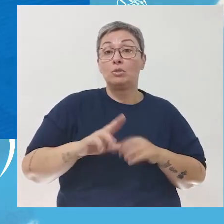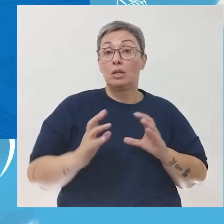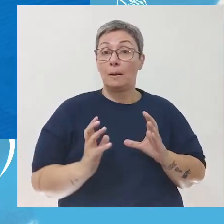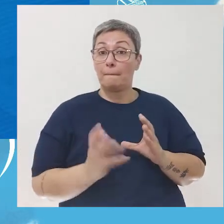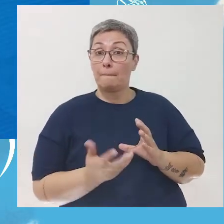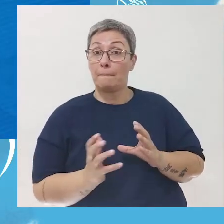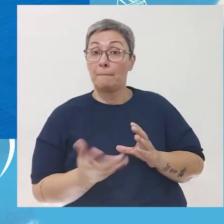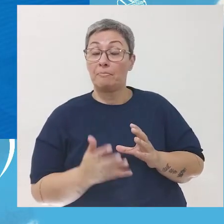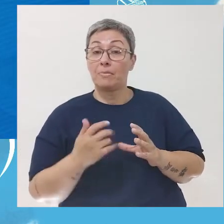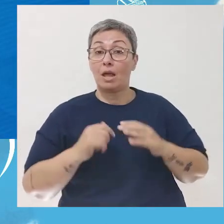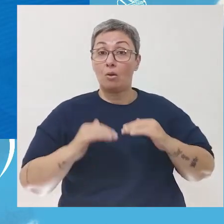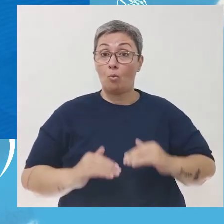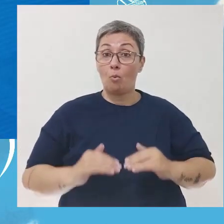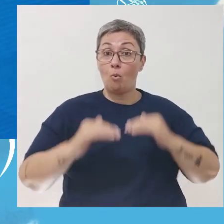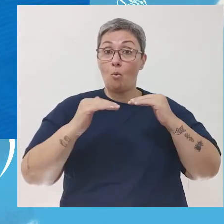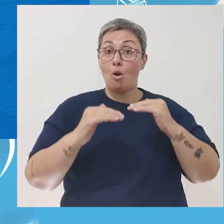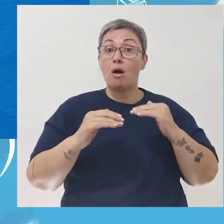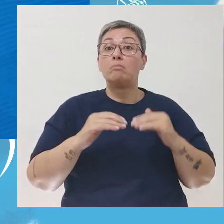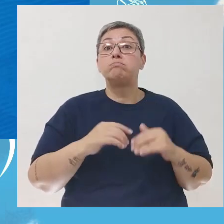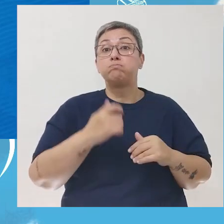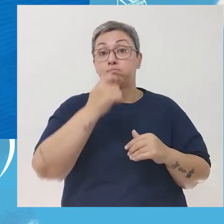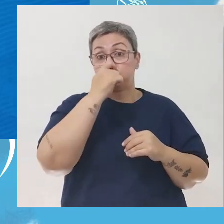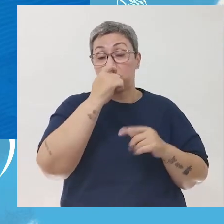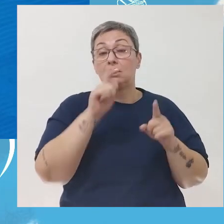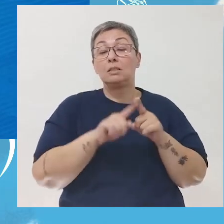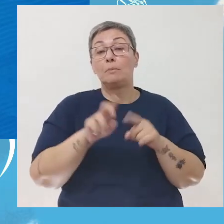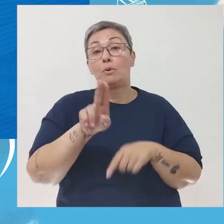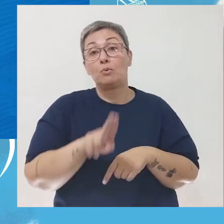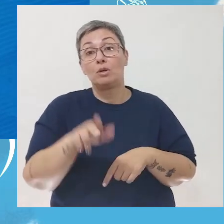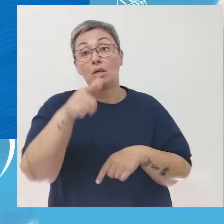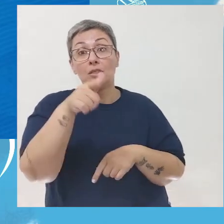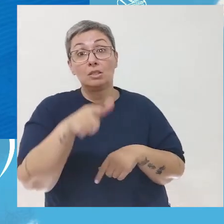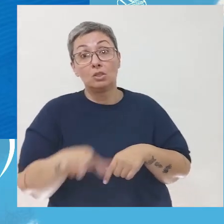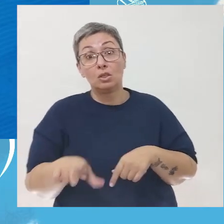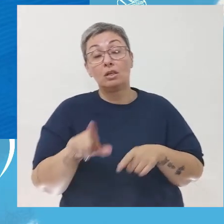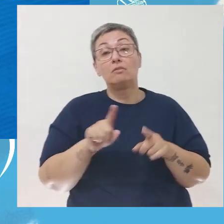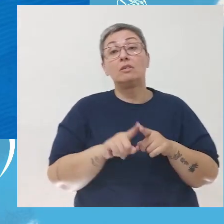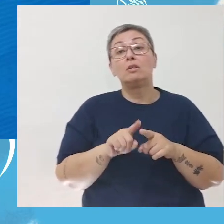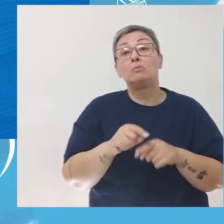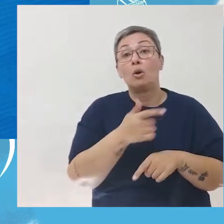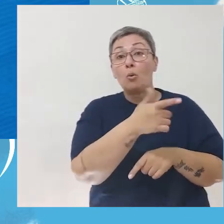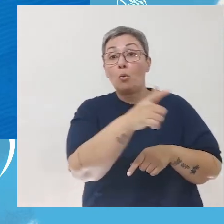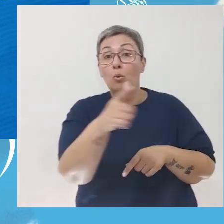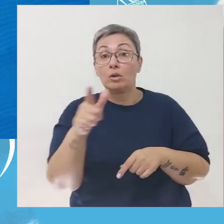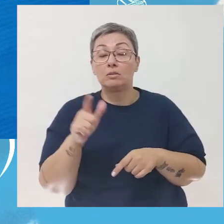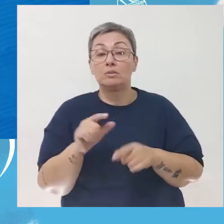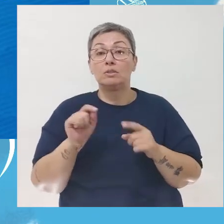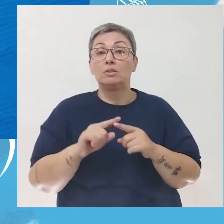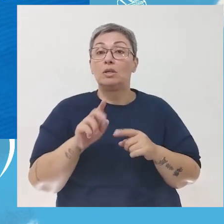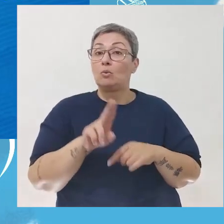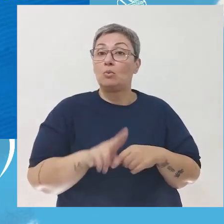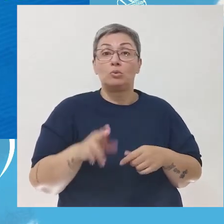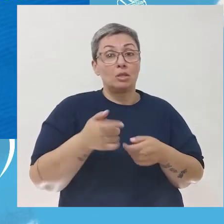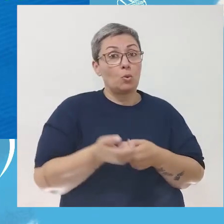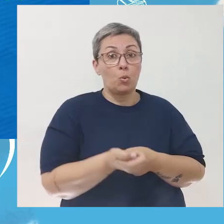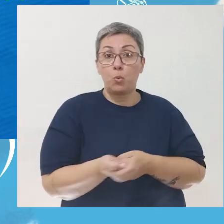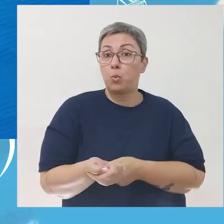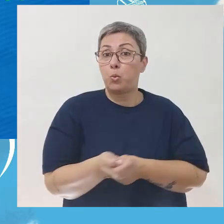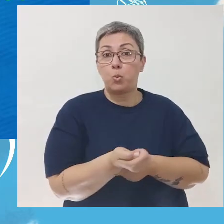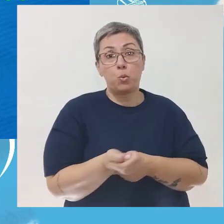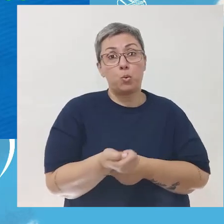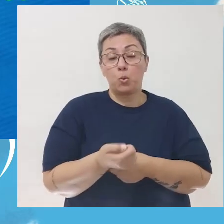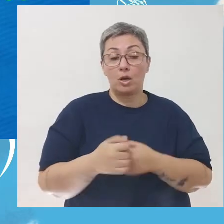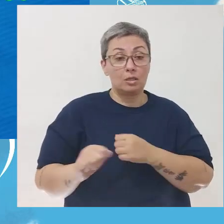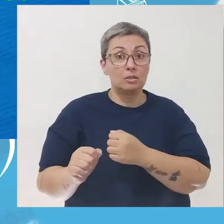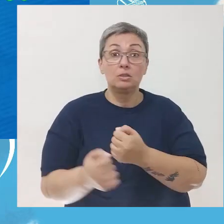máquina de lavar roupa com quantidade completa de roupas e reutilizar a água do enxágue para outros usos. Não usar mangueira,